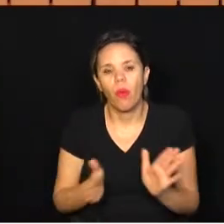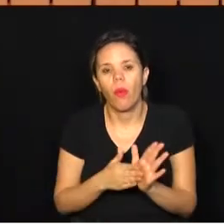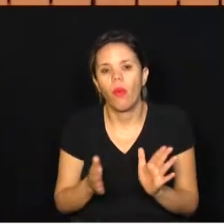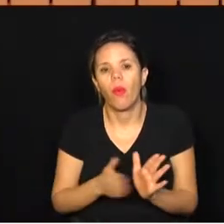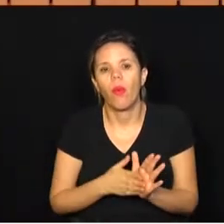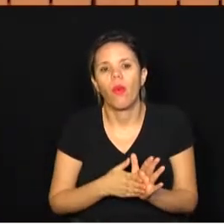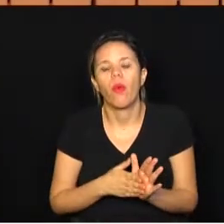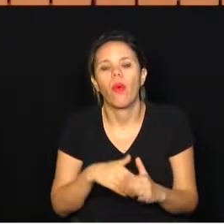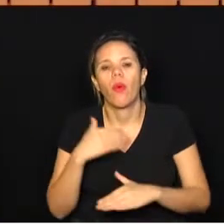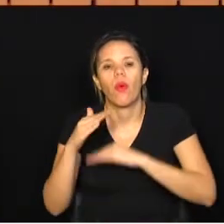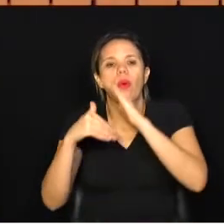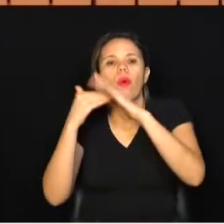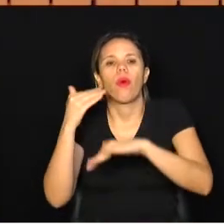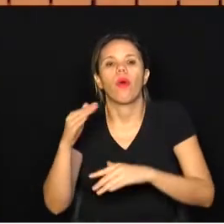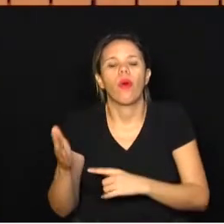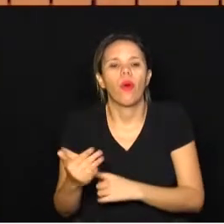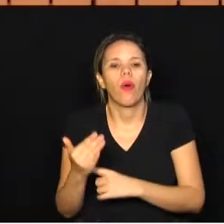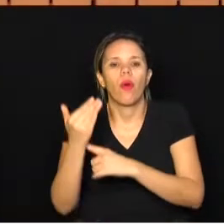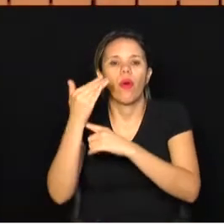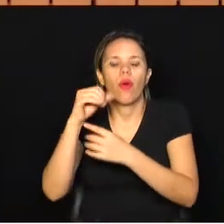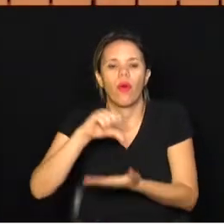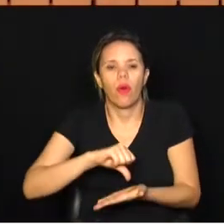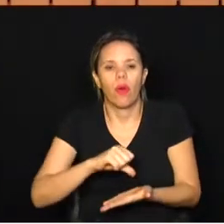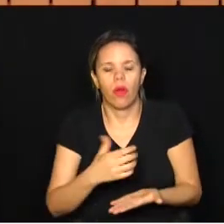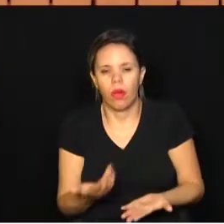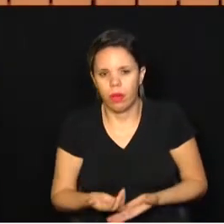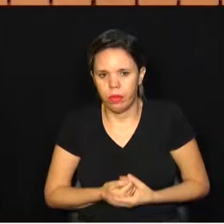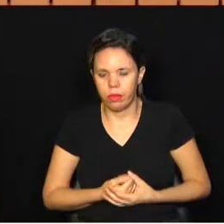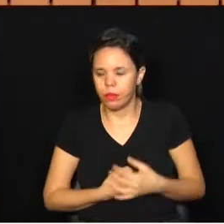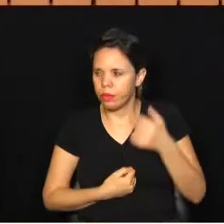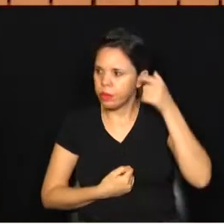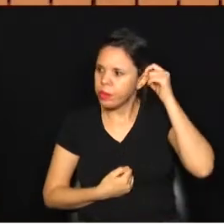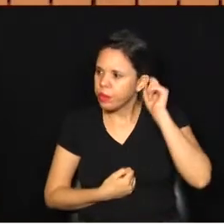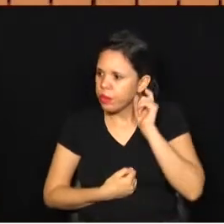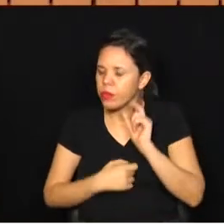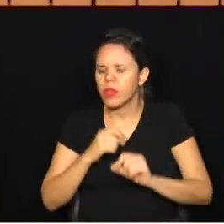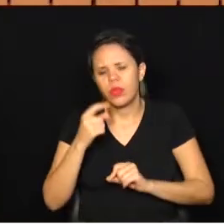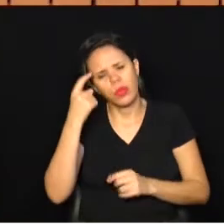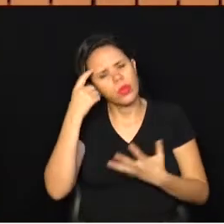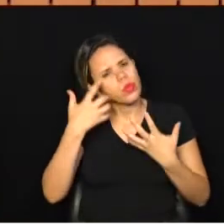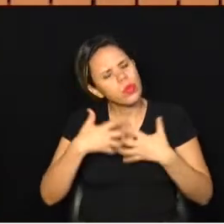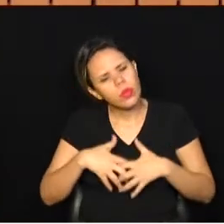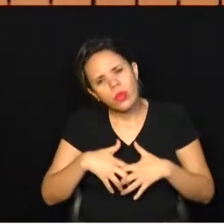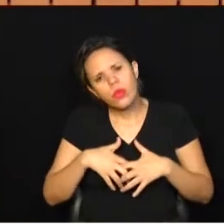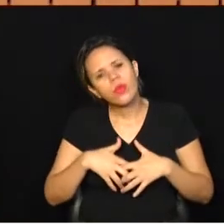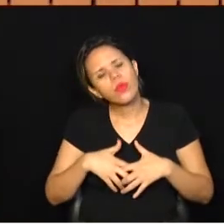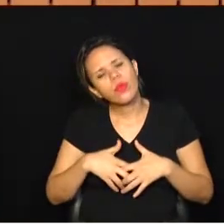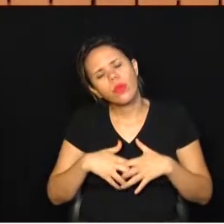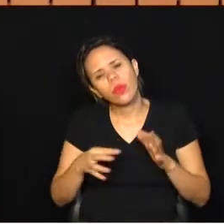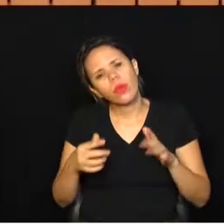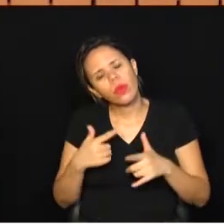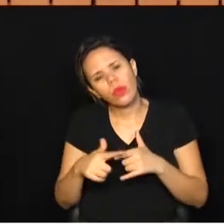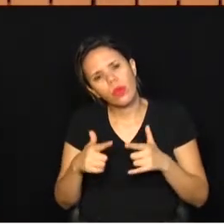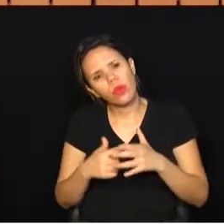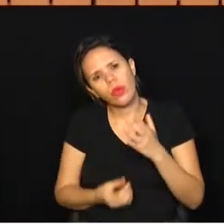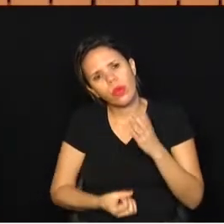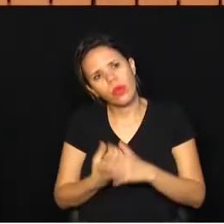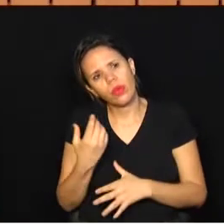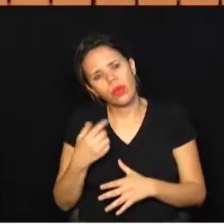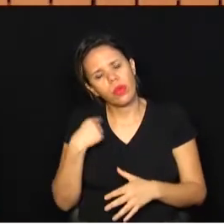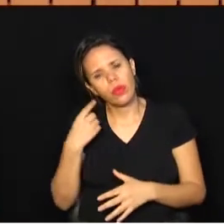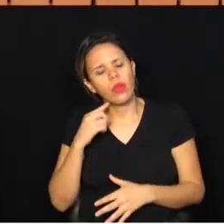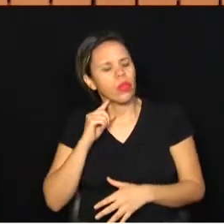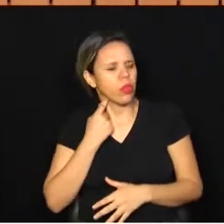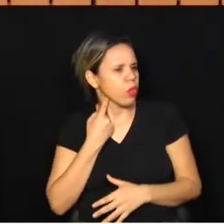propostas para o desenvolvimento tecnológico para a região? O que pensa nas questões dos resíduos